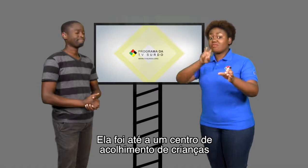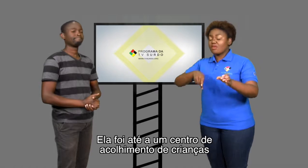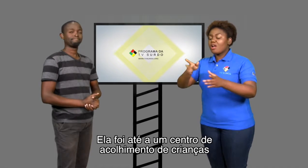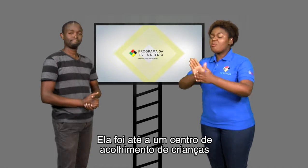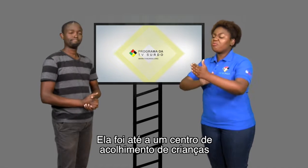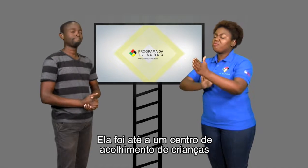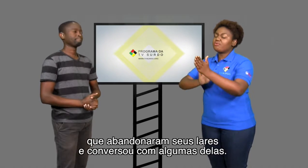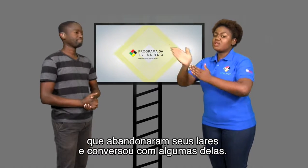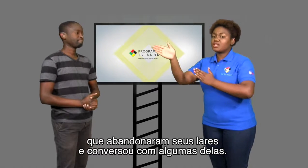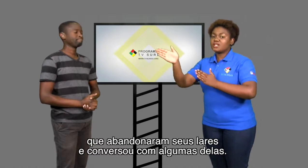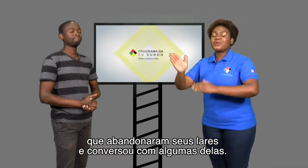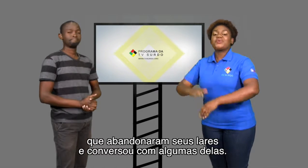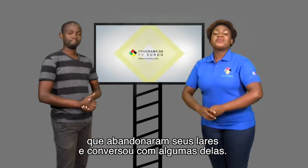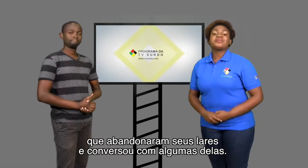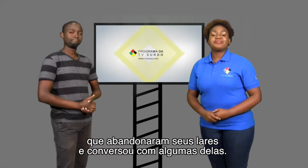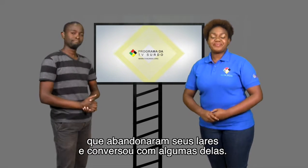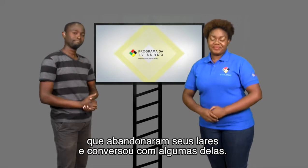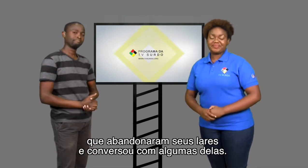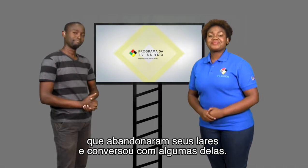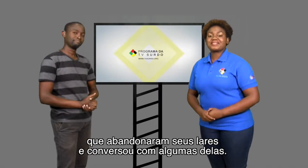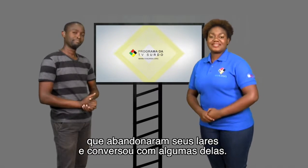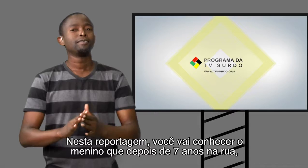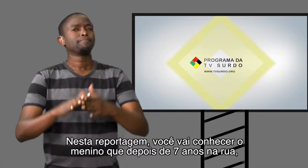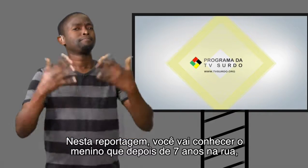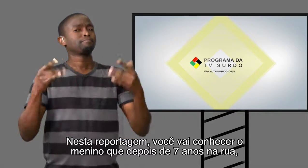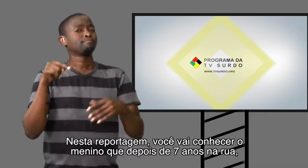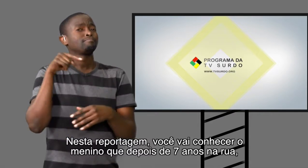lares e conversou com algumas delas.